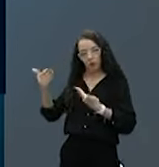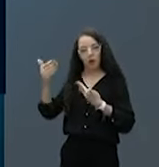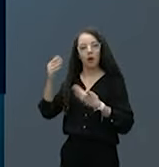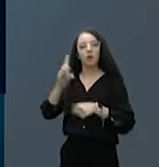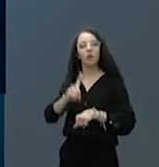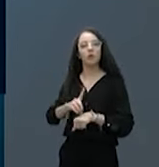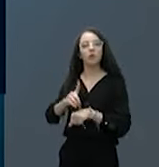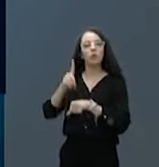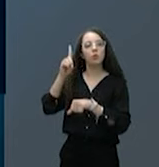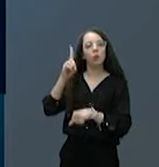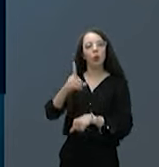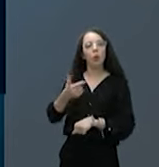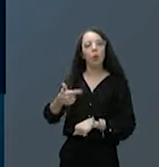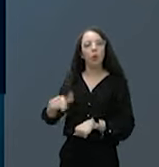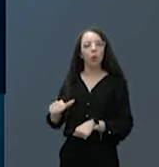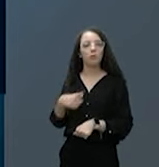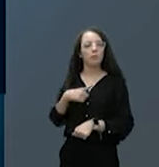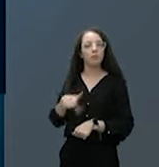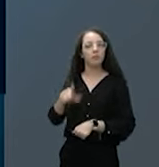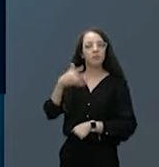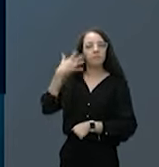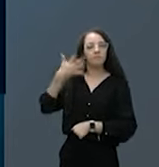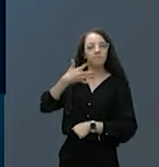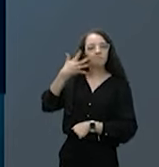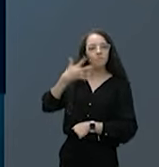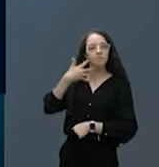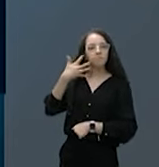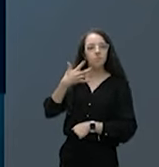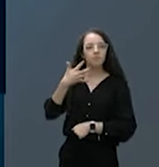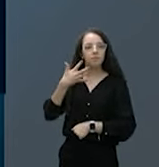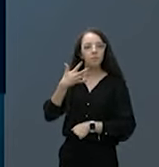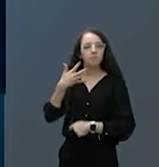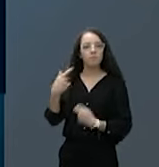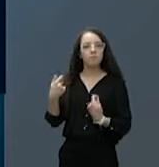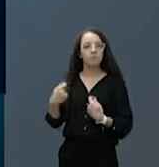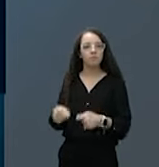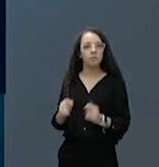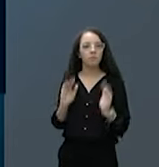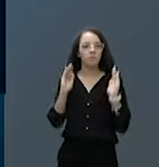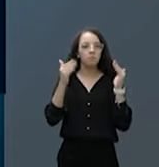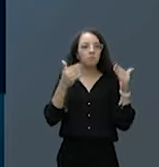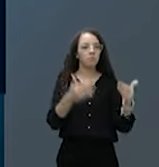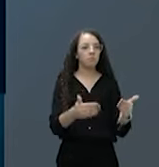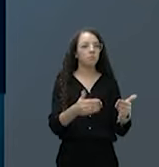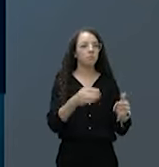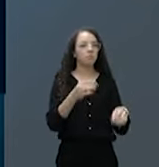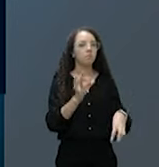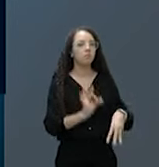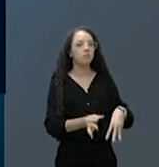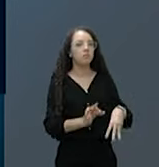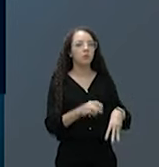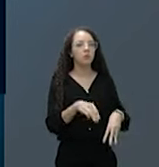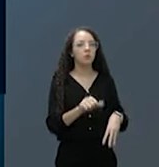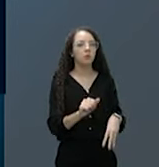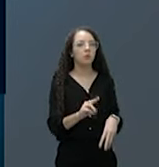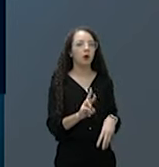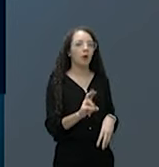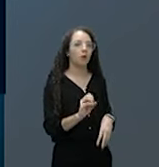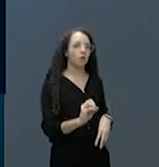não vai sustentar. Não há destaques, ministro Mauro. Pois Posso não, me senhora expressar? presidente. Senhora presidente,